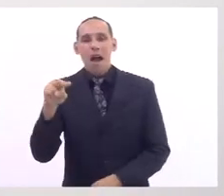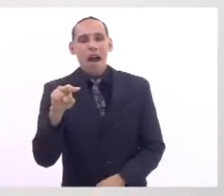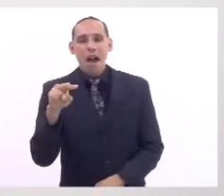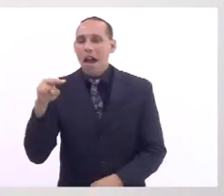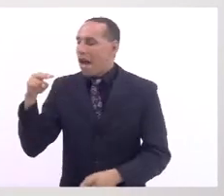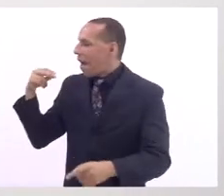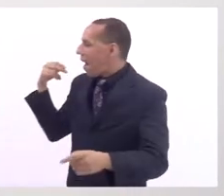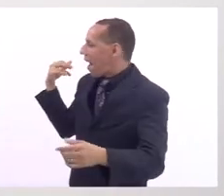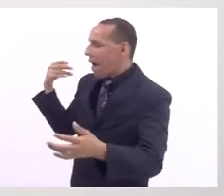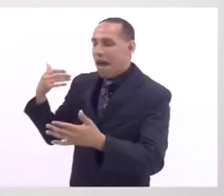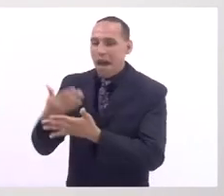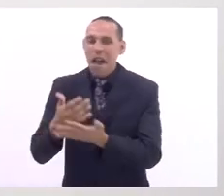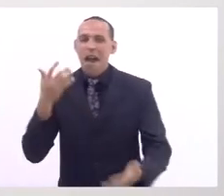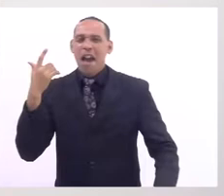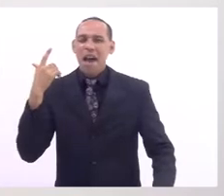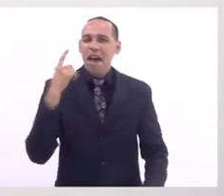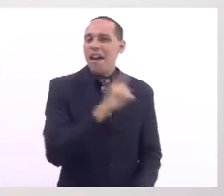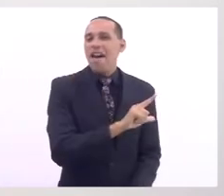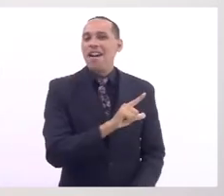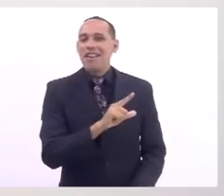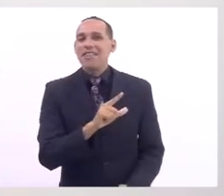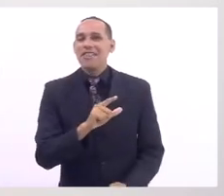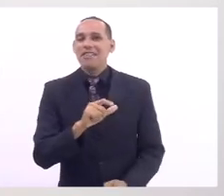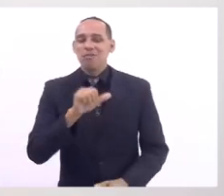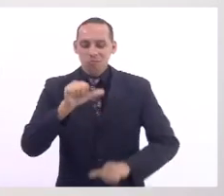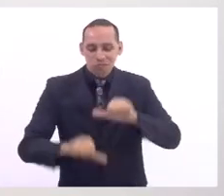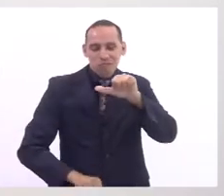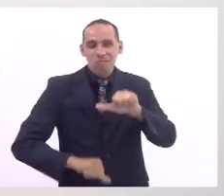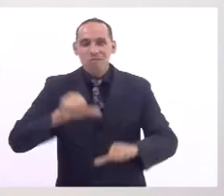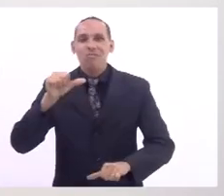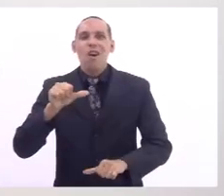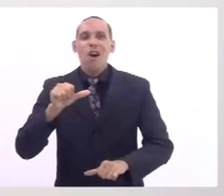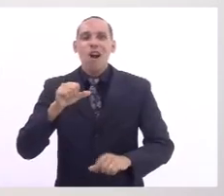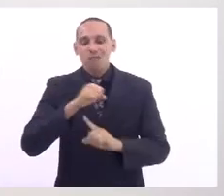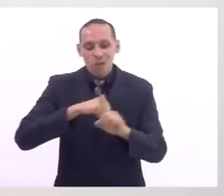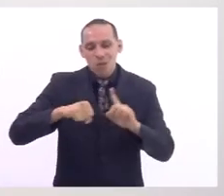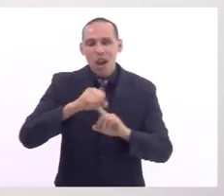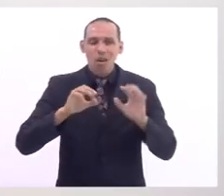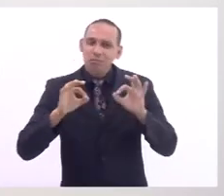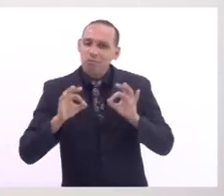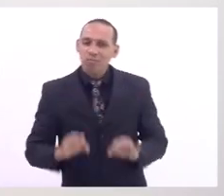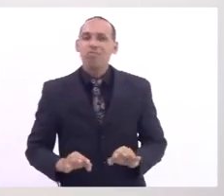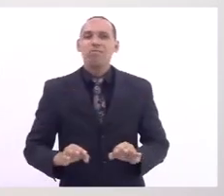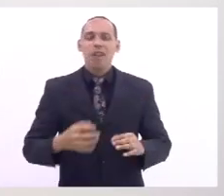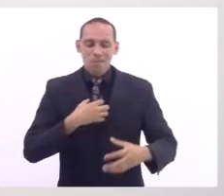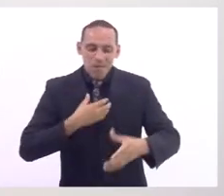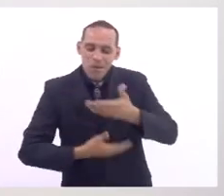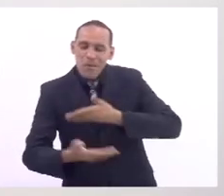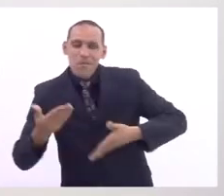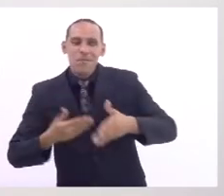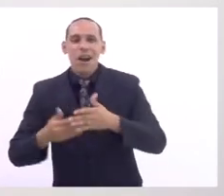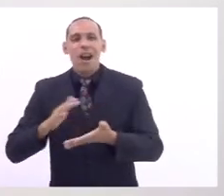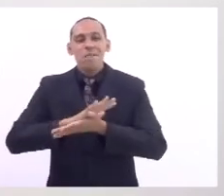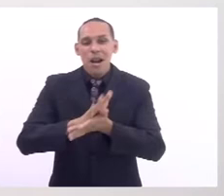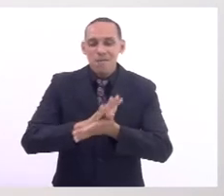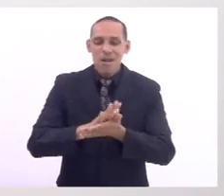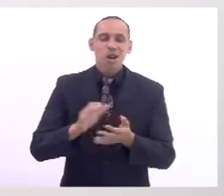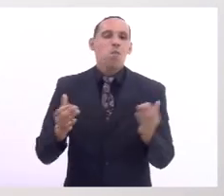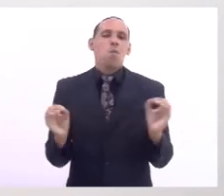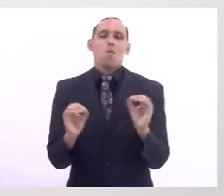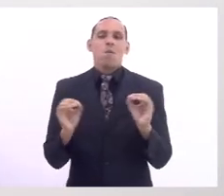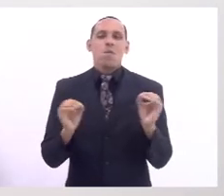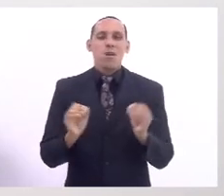até aqui e nos foi capaz de construir uma sociedade justa solidária e sem preconceito viva a casa Fluminense